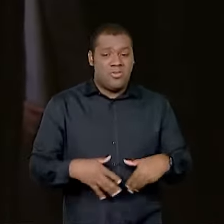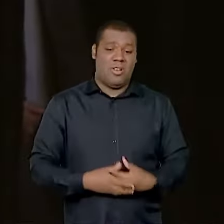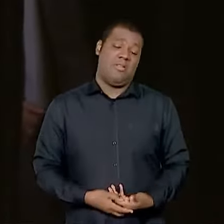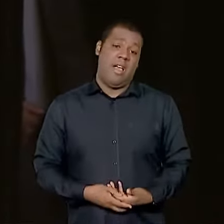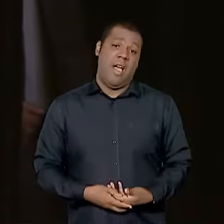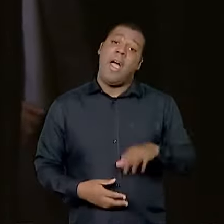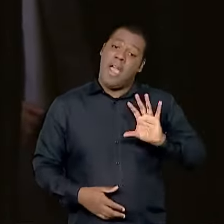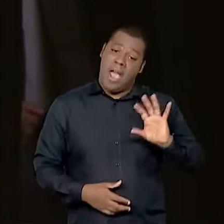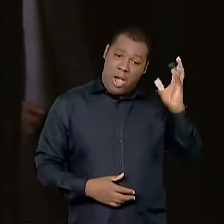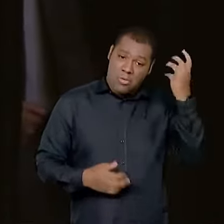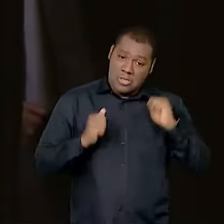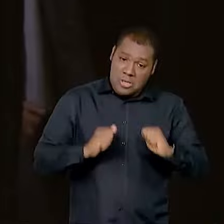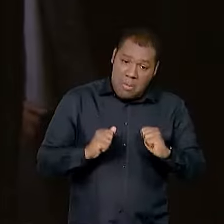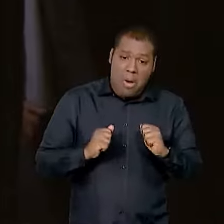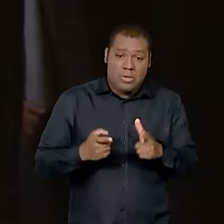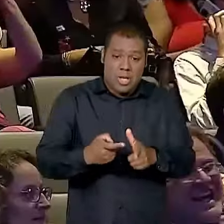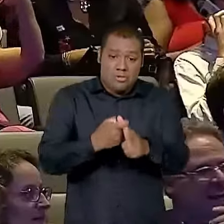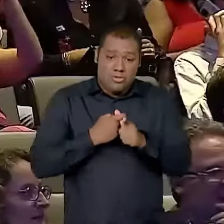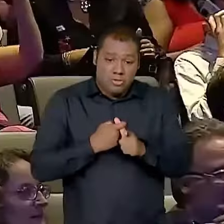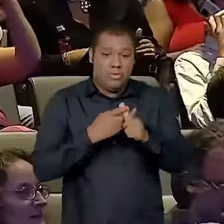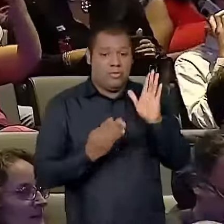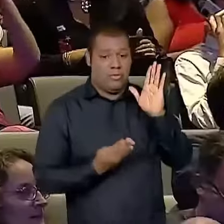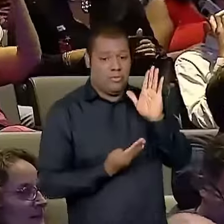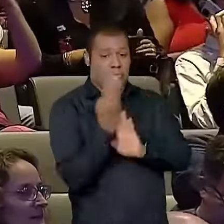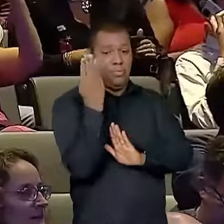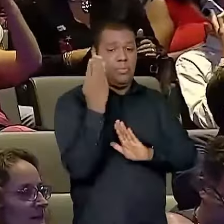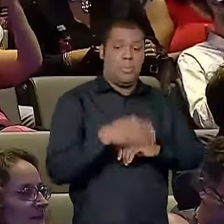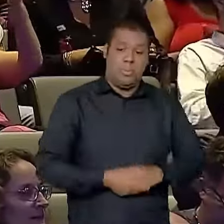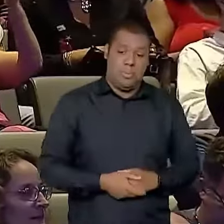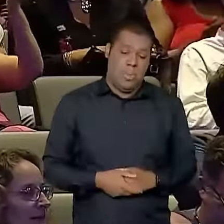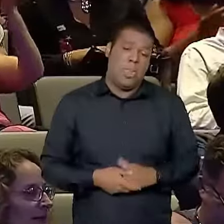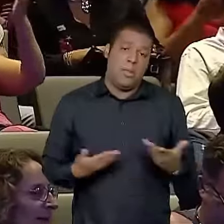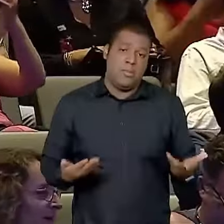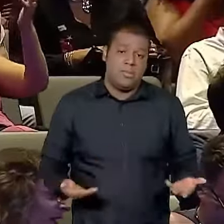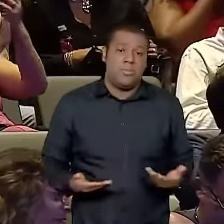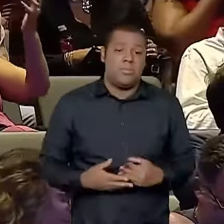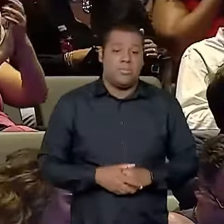ao longo do tempo. E é por isso que